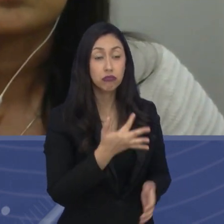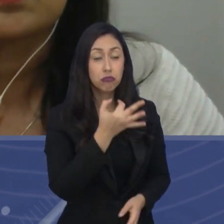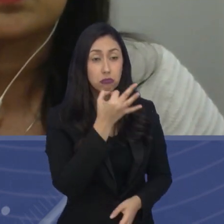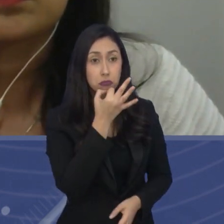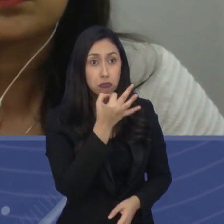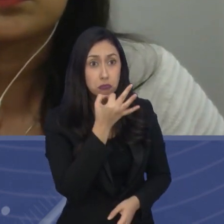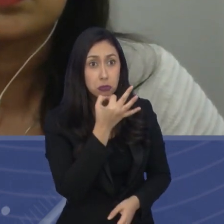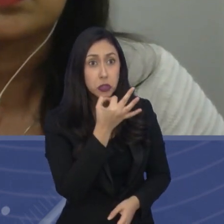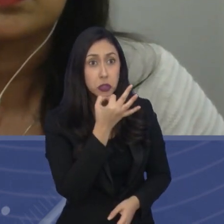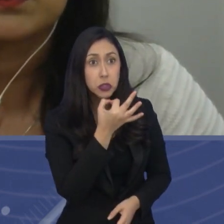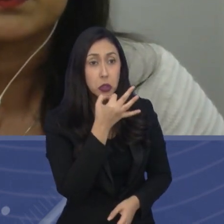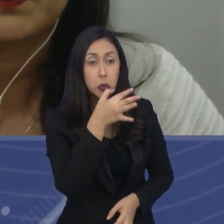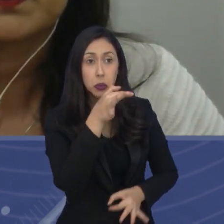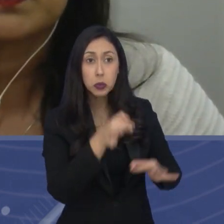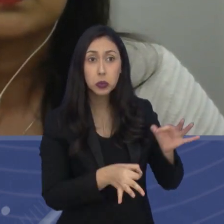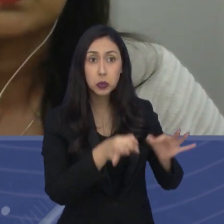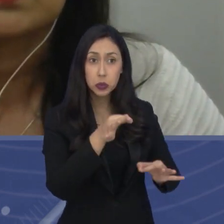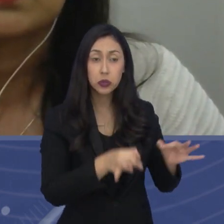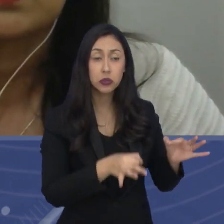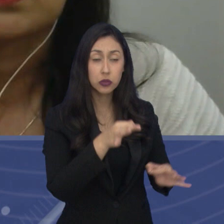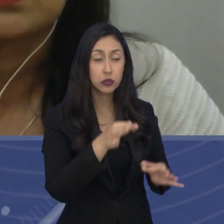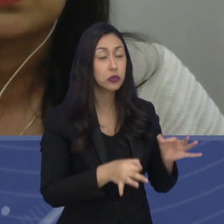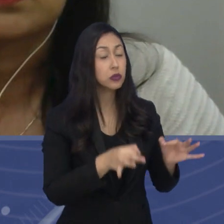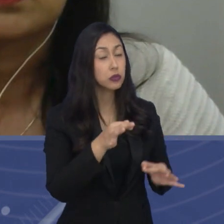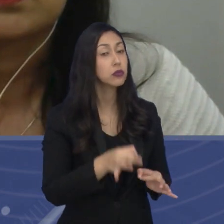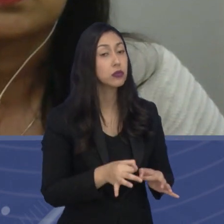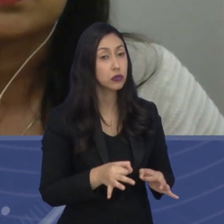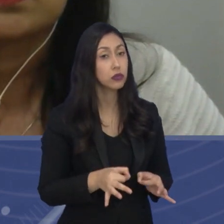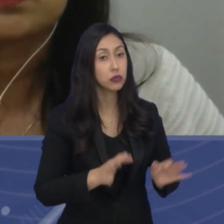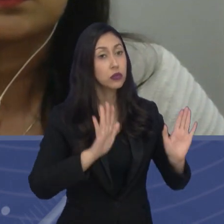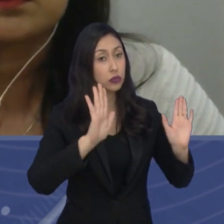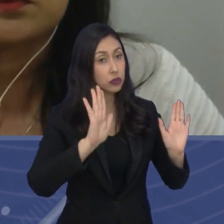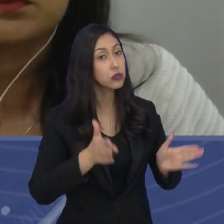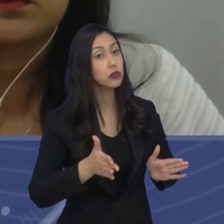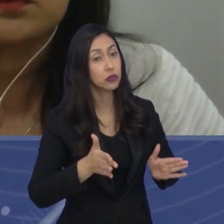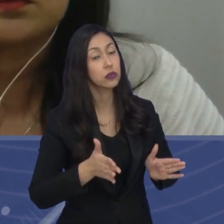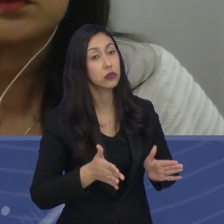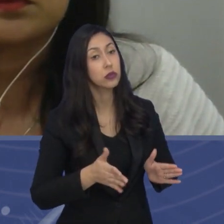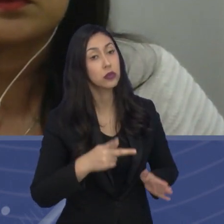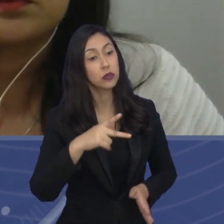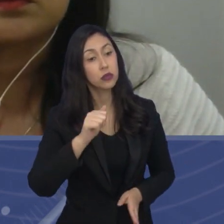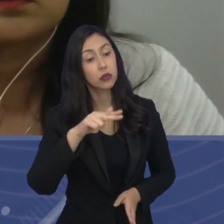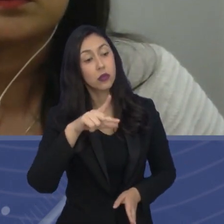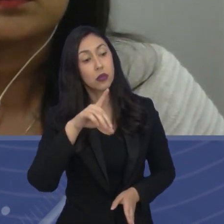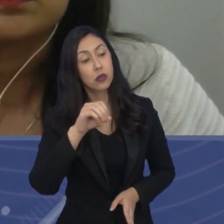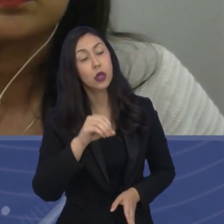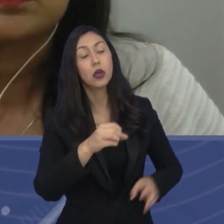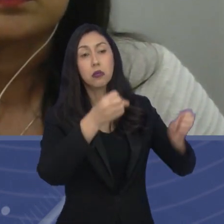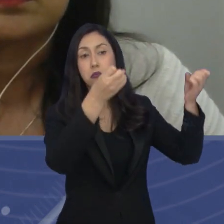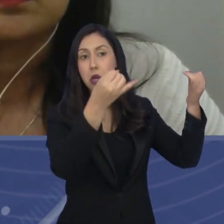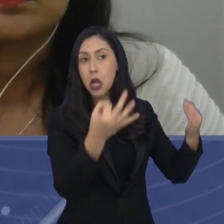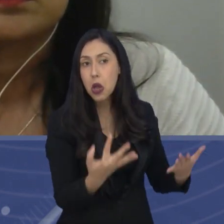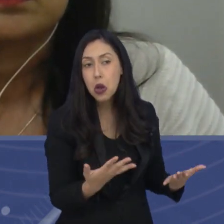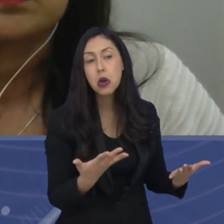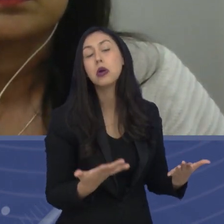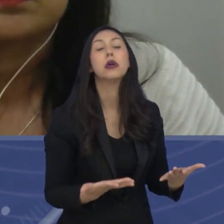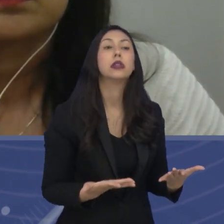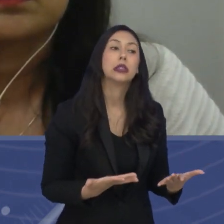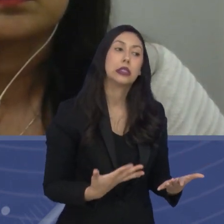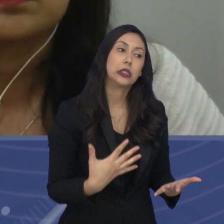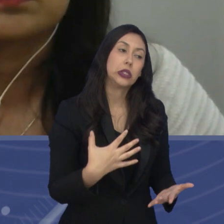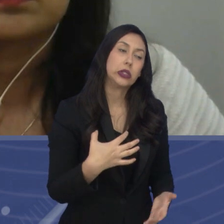de vista jurídico, né? A gente falou um pouquinho, né, o Paulo bem comentou, né, são feitas de